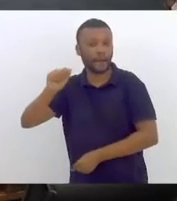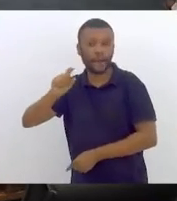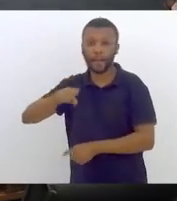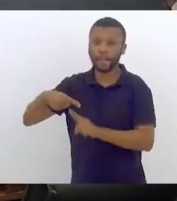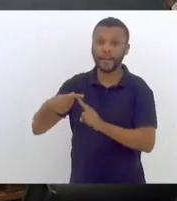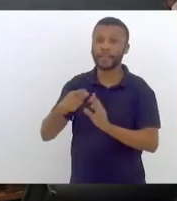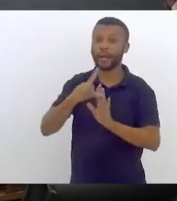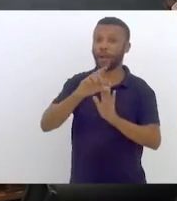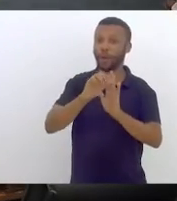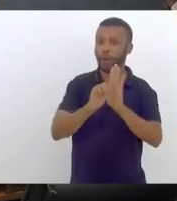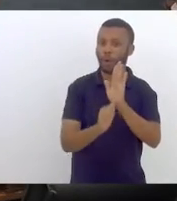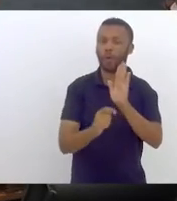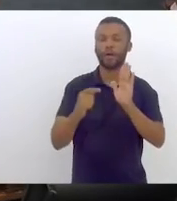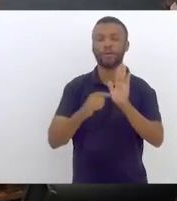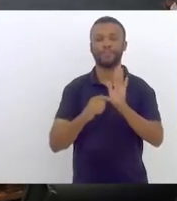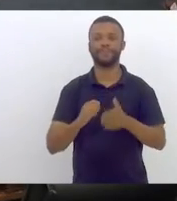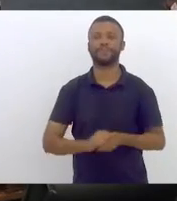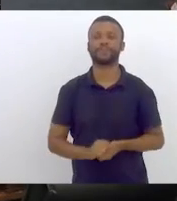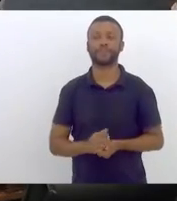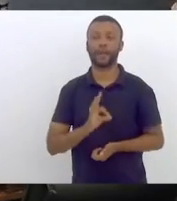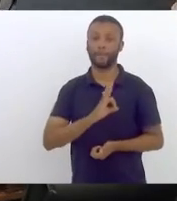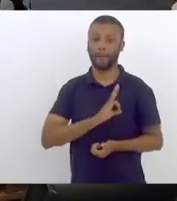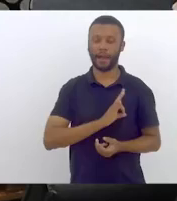LOA deputada para Marta, 2023. Luiz Paulo.